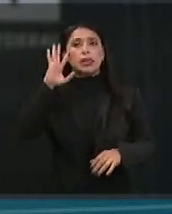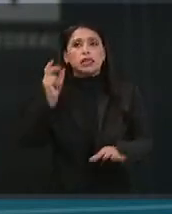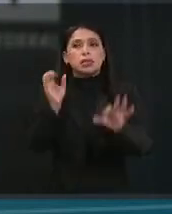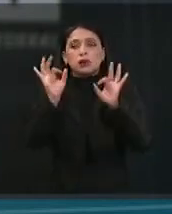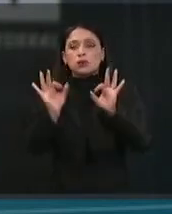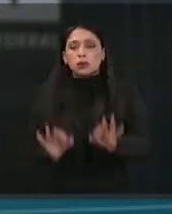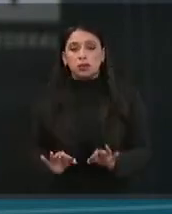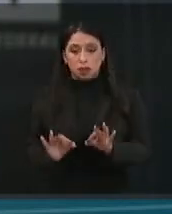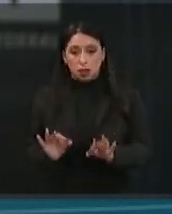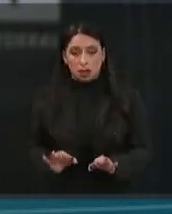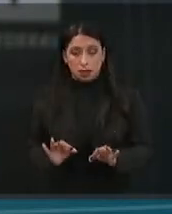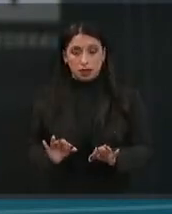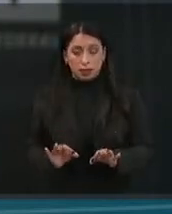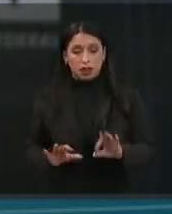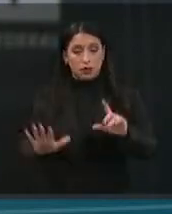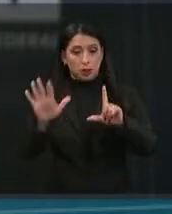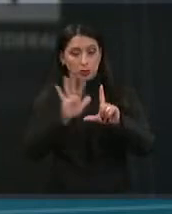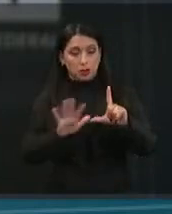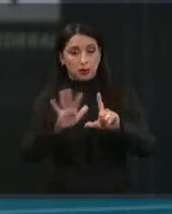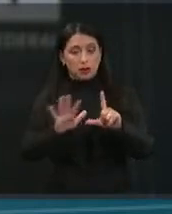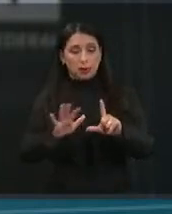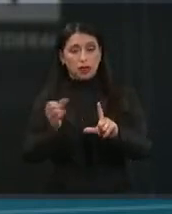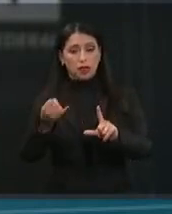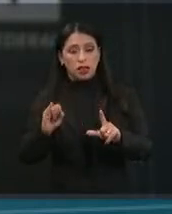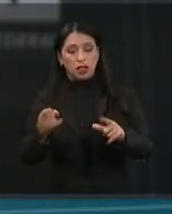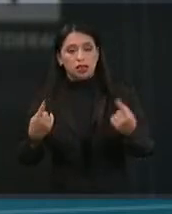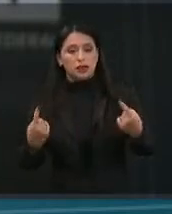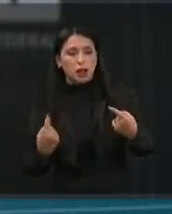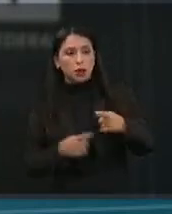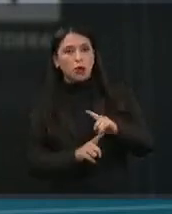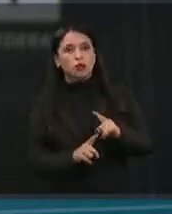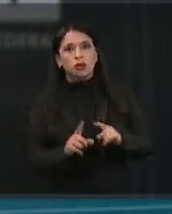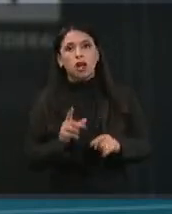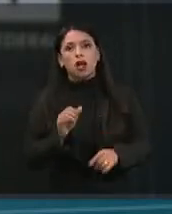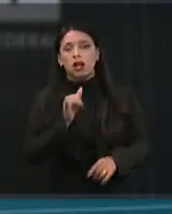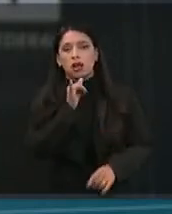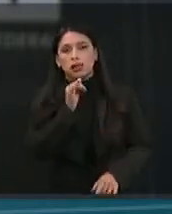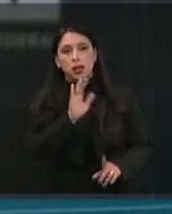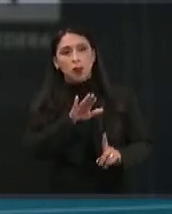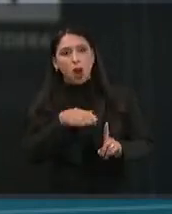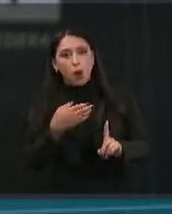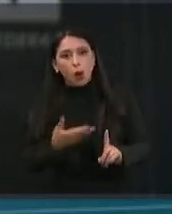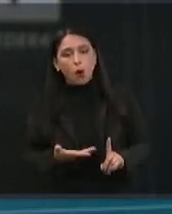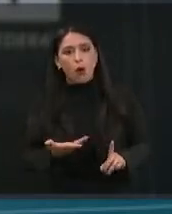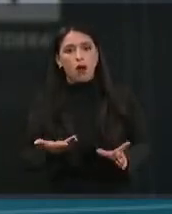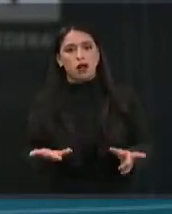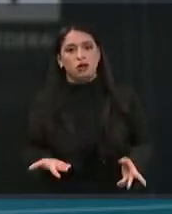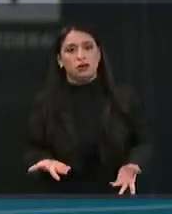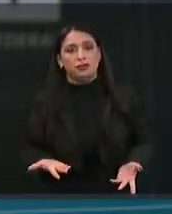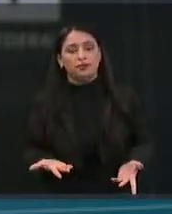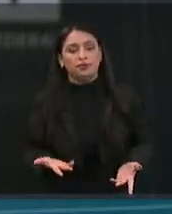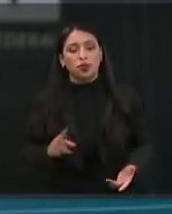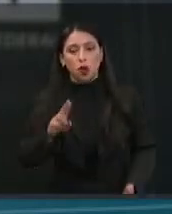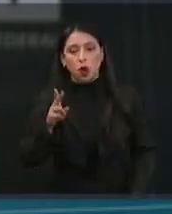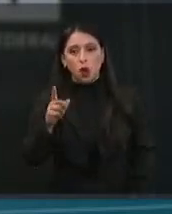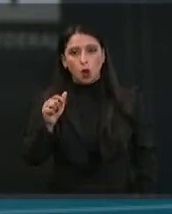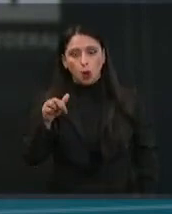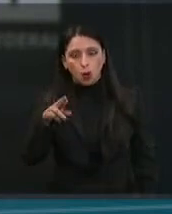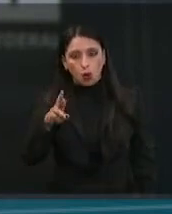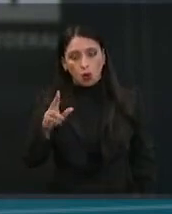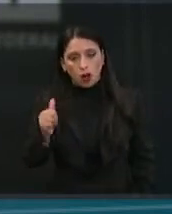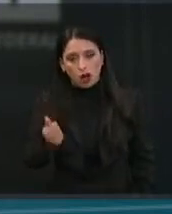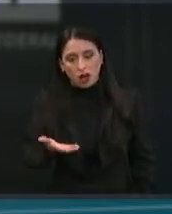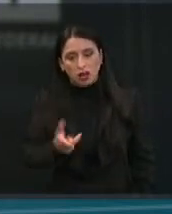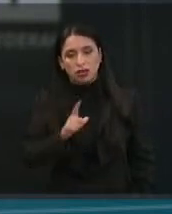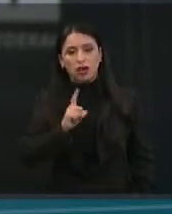acertada para um provedor a respeito da ilegalidade em caso de ofensa à honra, por exemplo. Analisar a miríade de casos concretos que geram dissenso, até